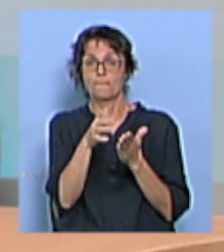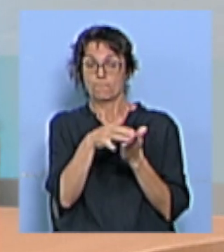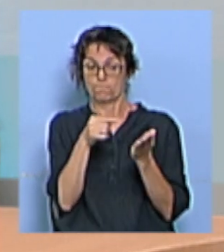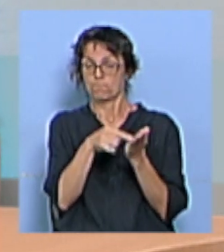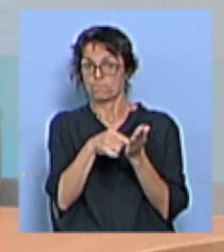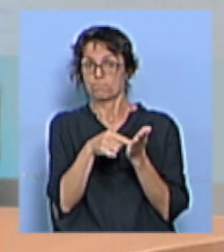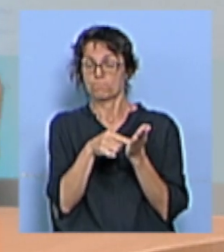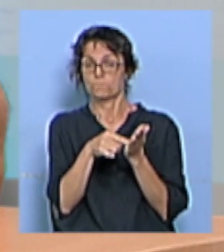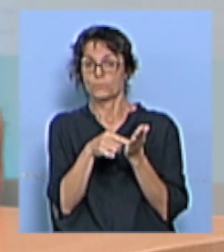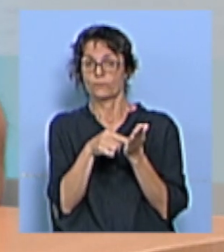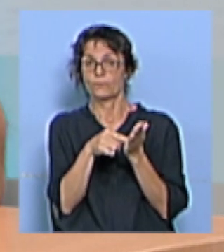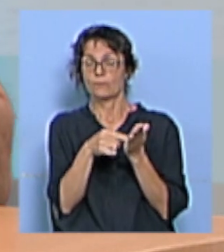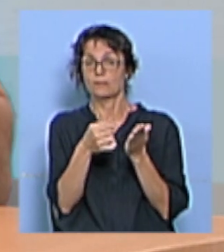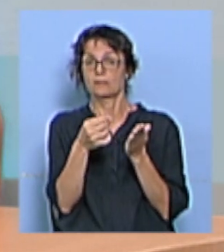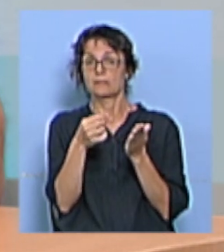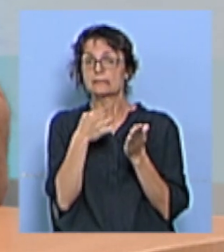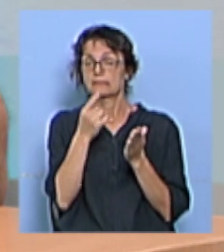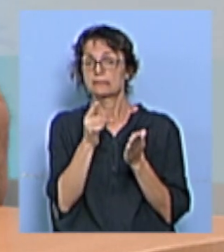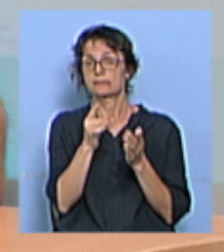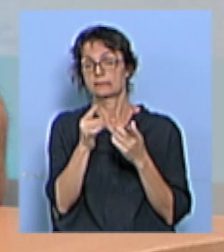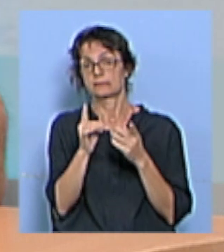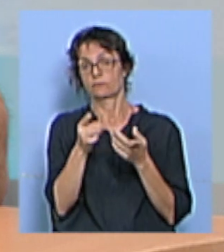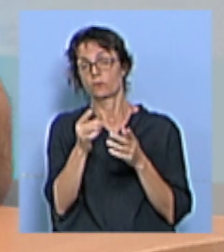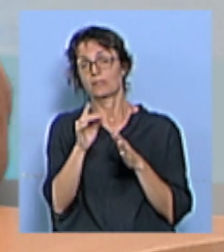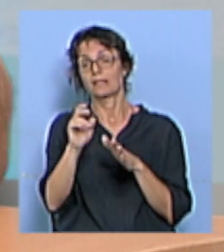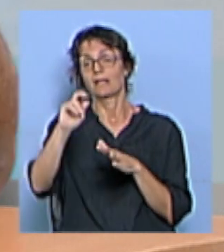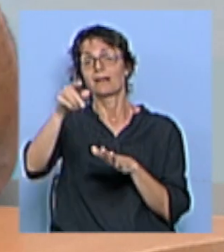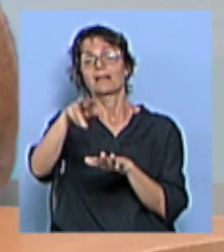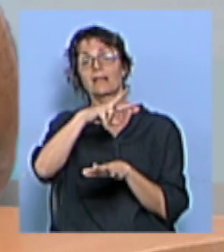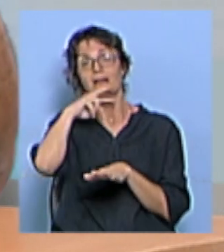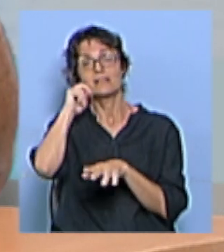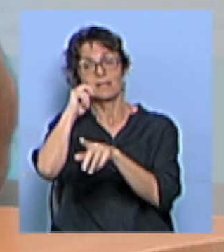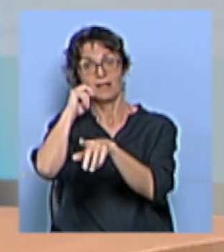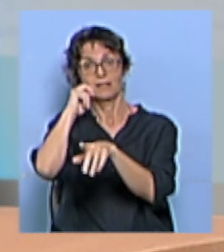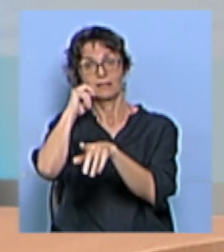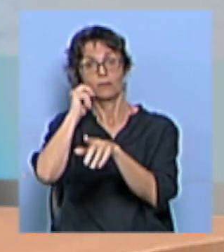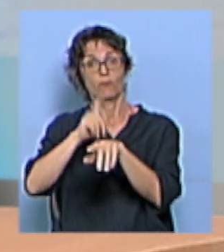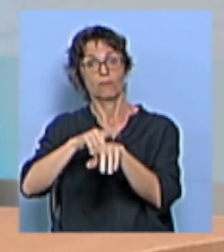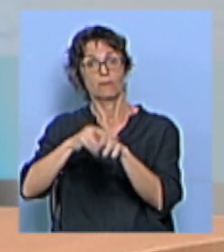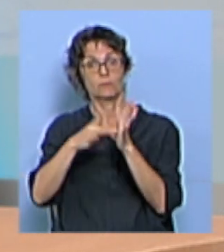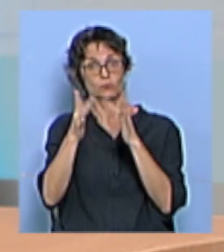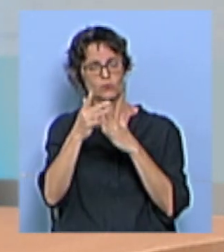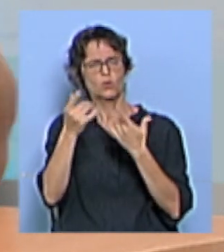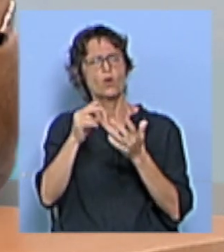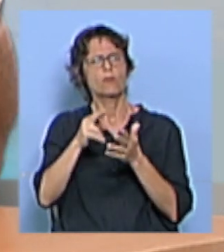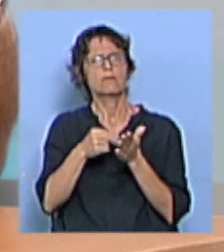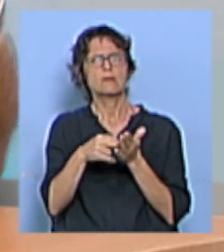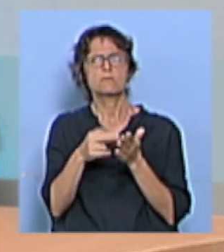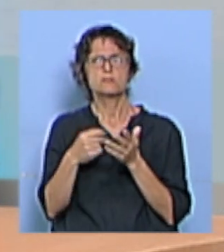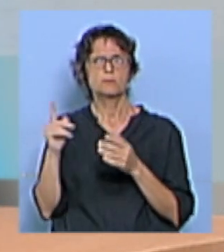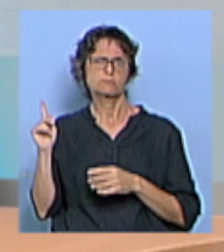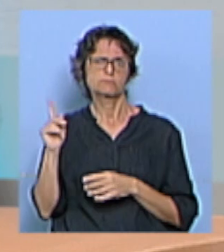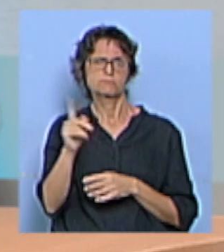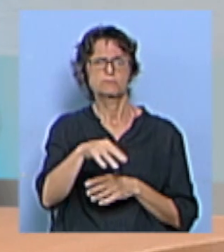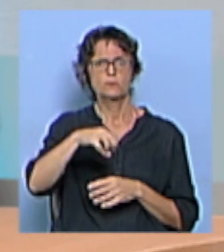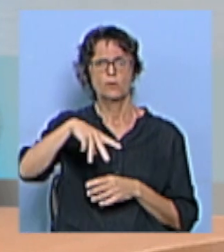aí num ponto muito importante. É que as pessoas em Israel, no tempo de Jesus, andava tudo ainda à espera do Messias. Aliás, os nossos irmãos judeus ainda estão à espera do Messias,